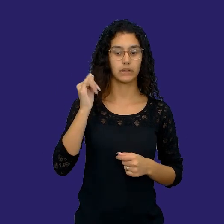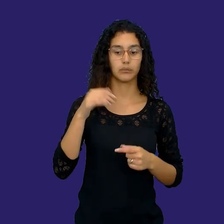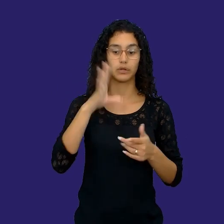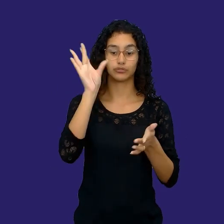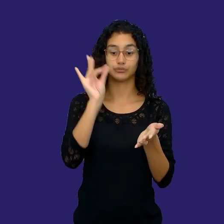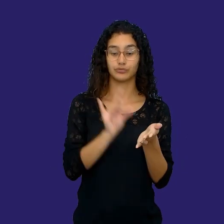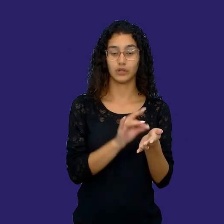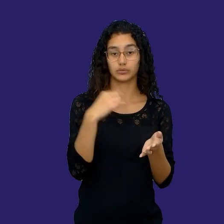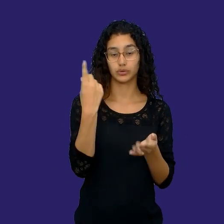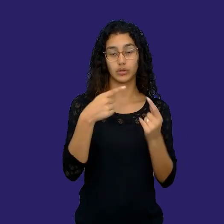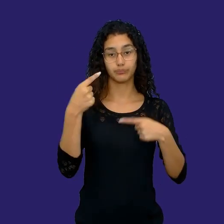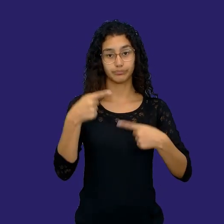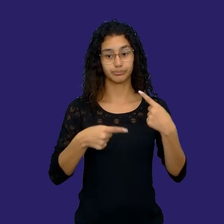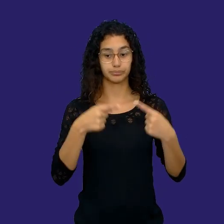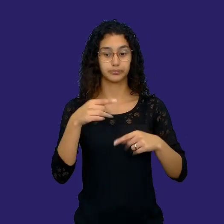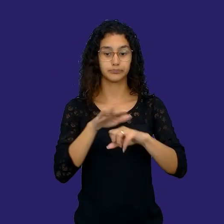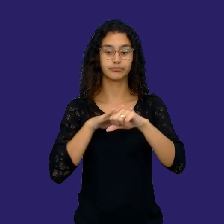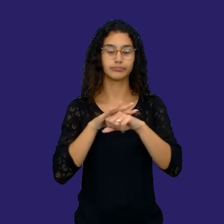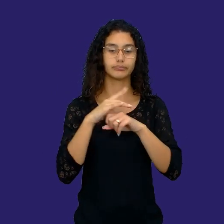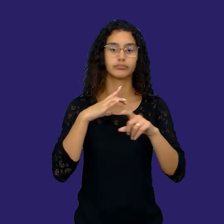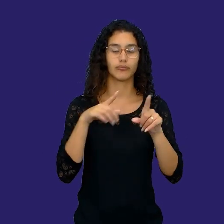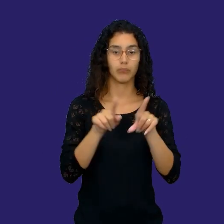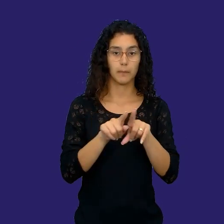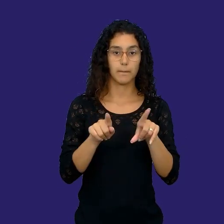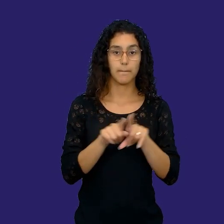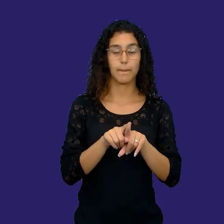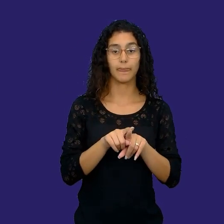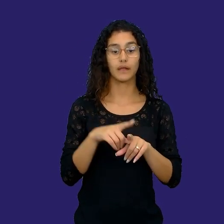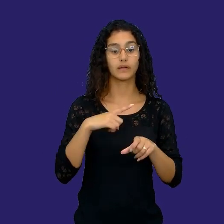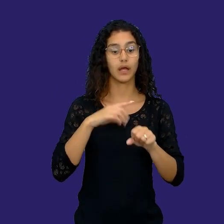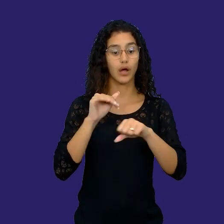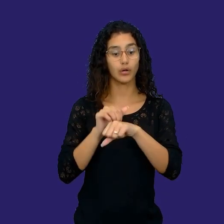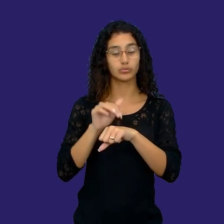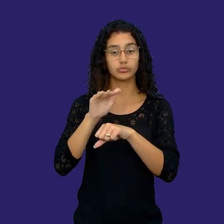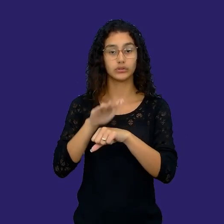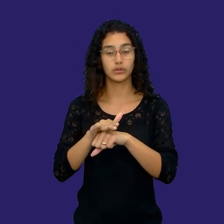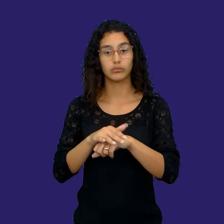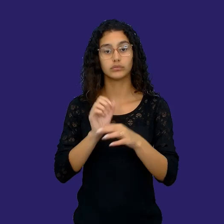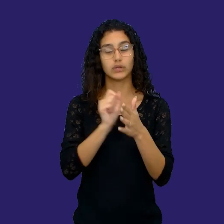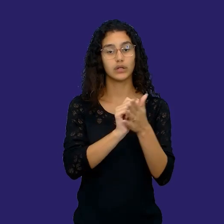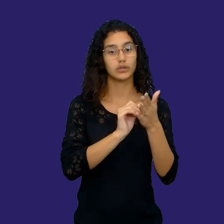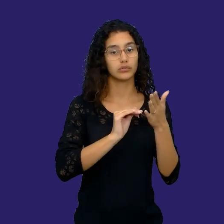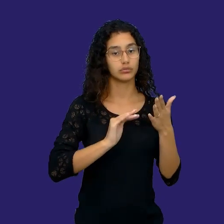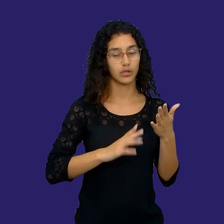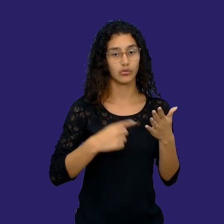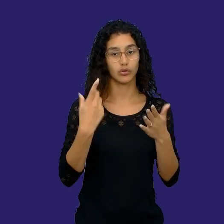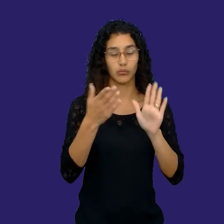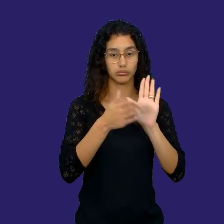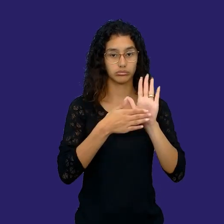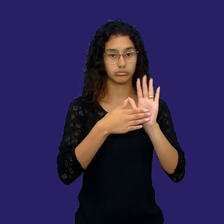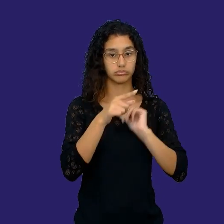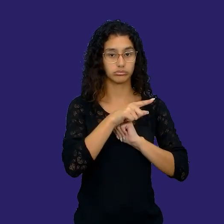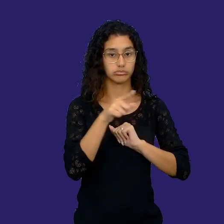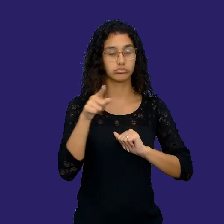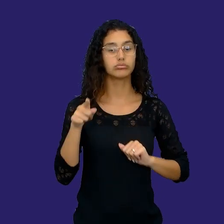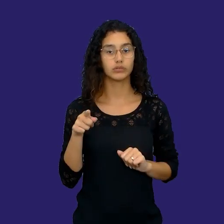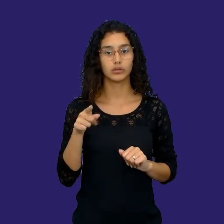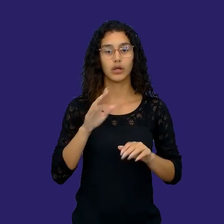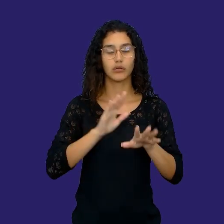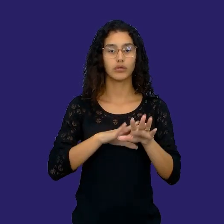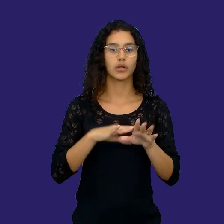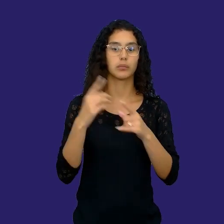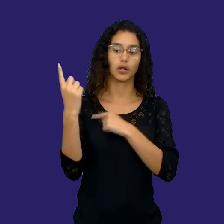de fato, a gente vai discutir aqui, conversar um pouquinho sobre as sugestões das atividades que a gente propõe para vocês, né, para